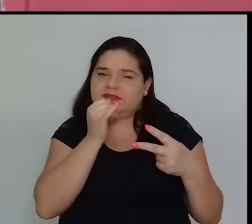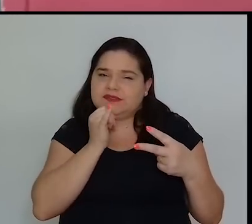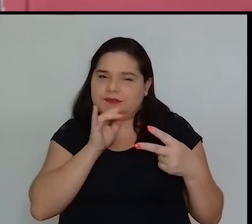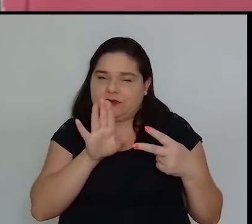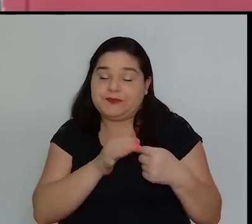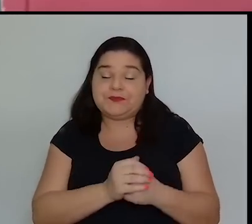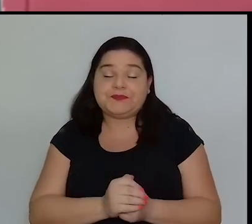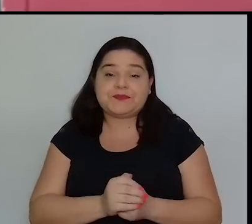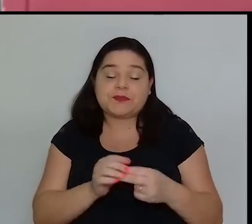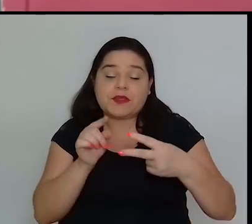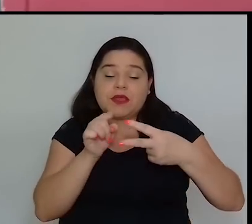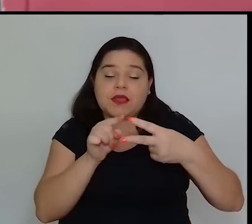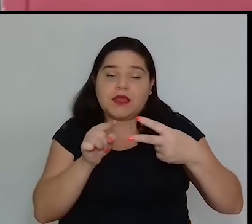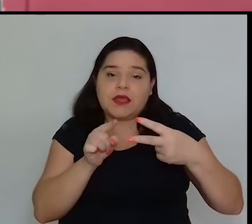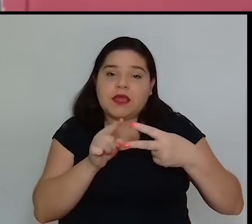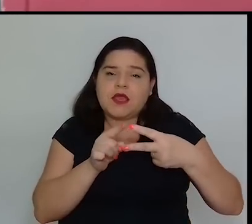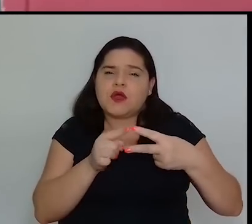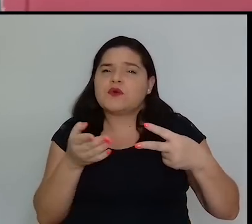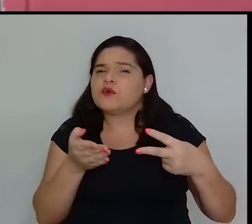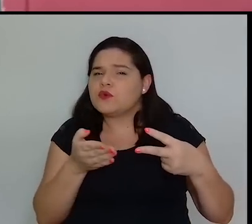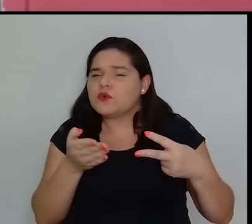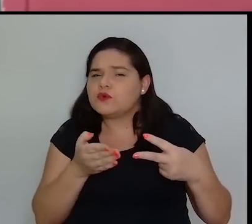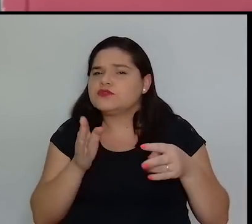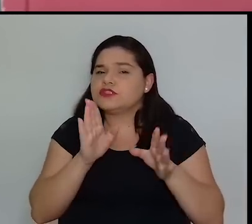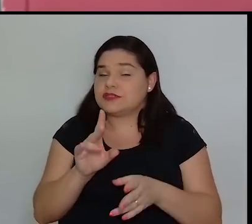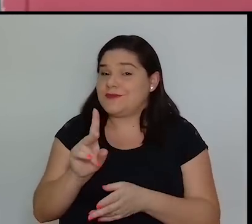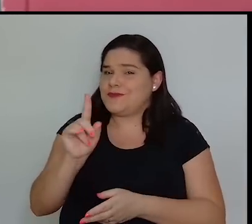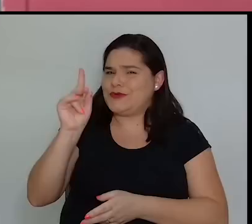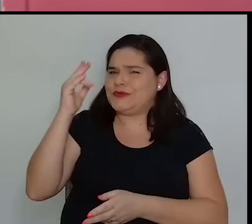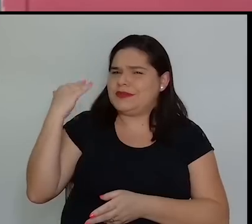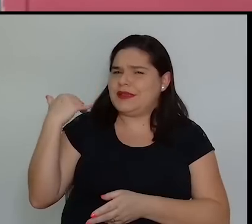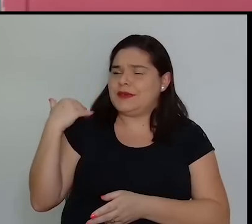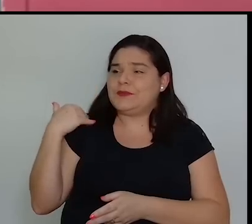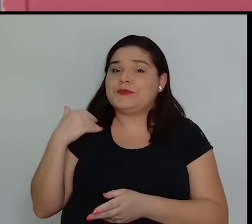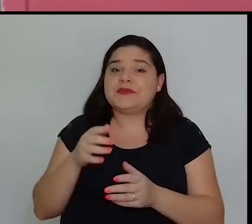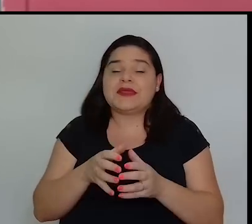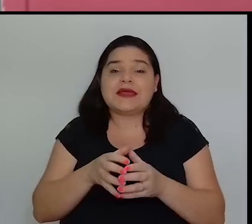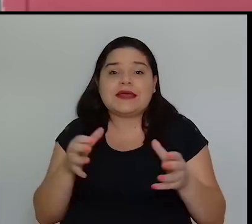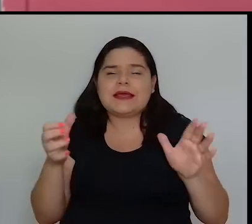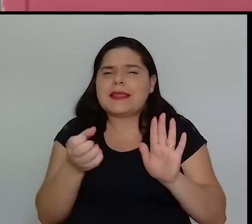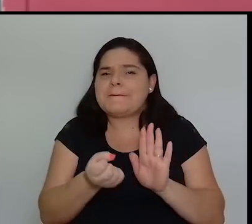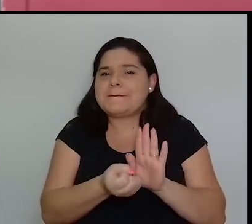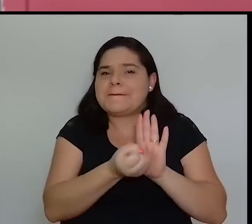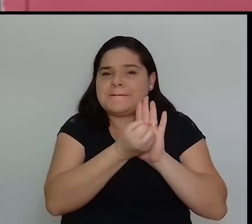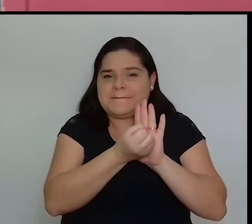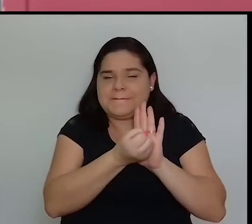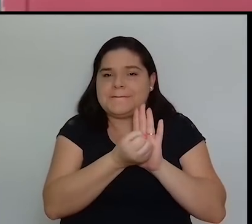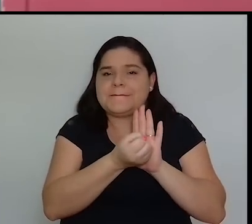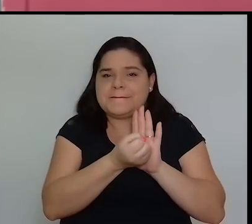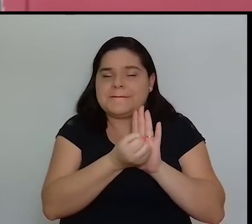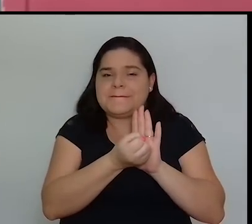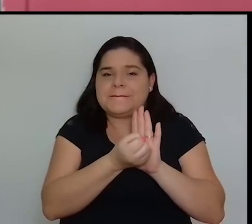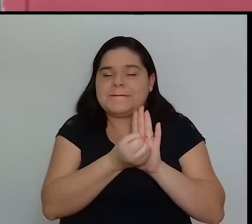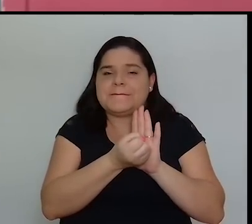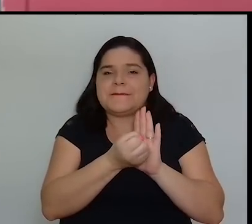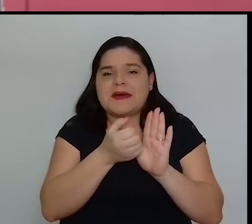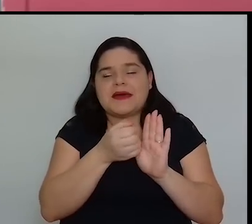você pega muito tempo para cá as grandes as grandes marcas elas vão